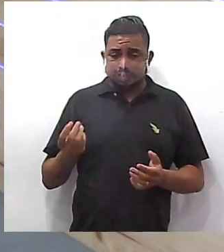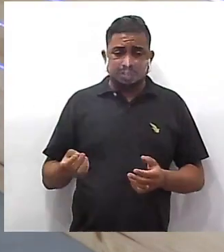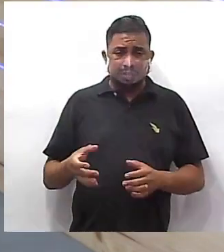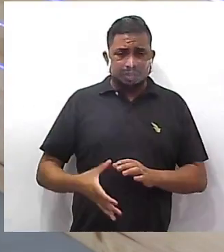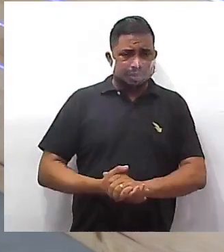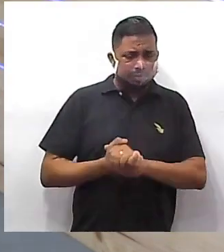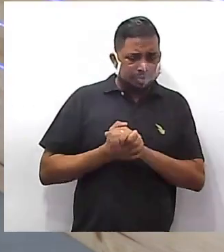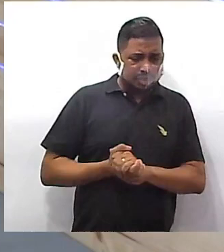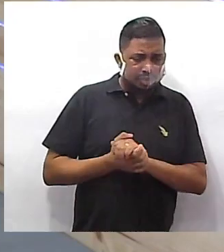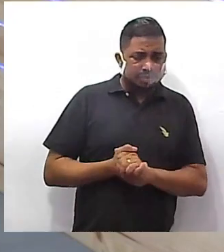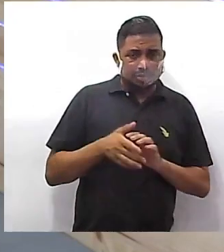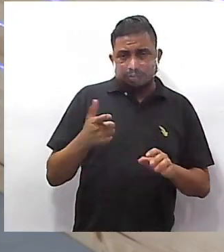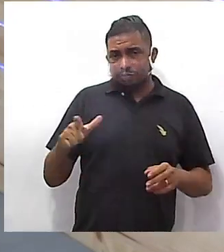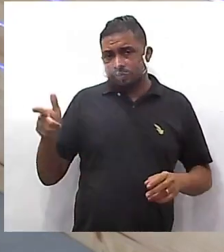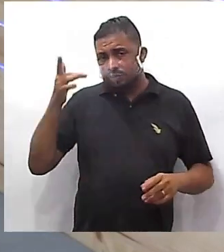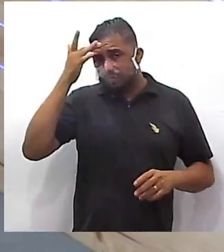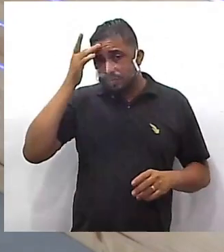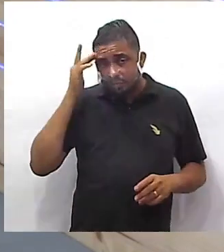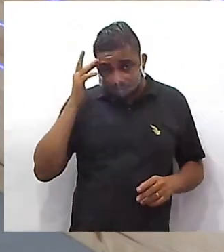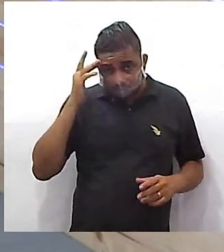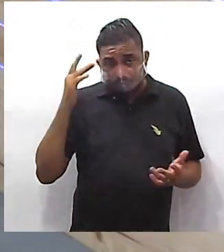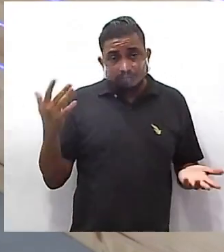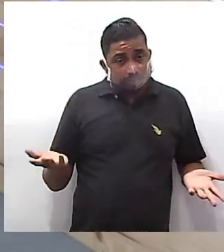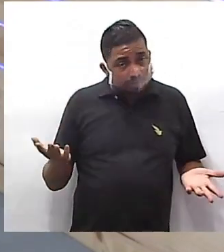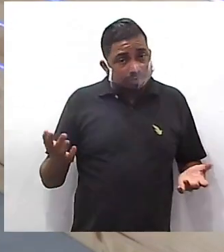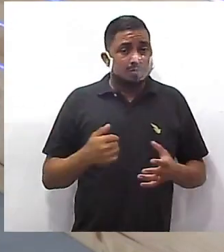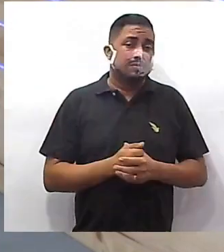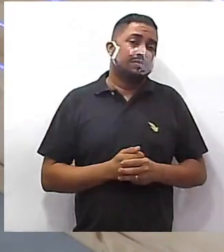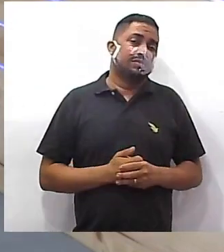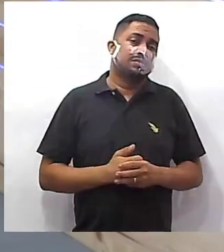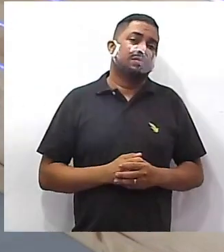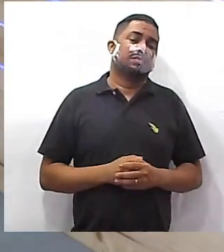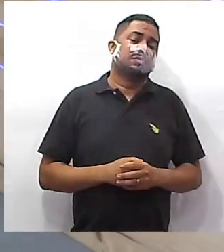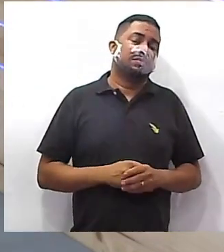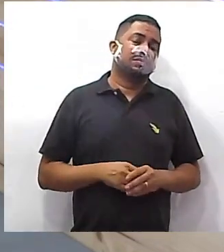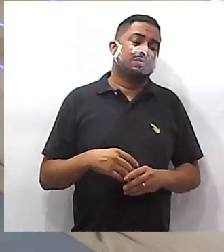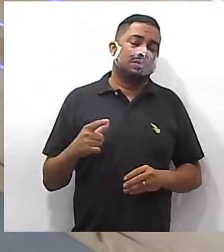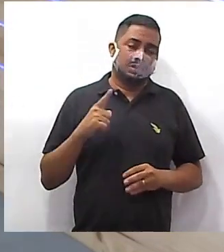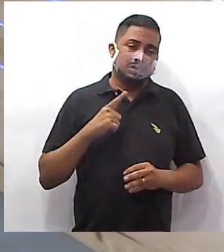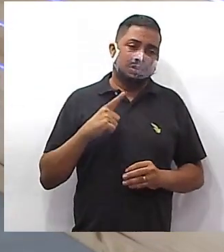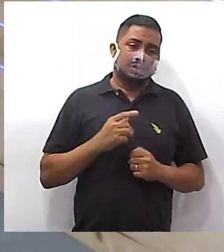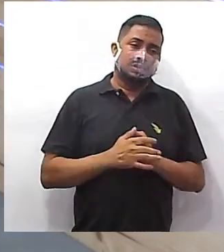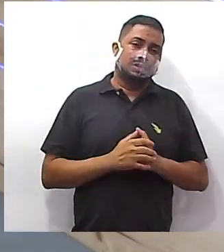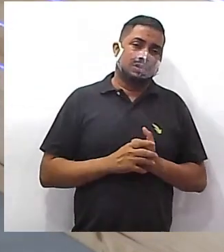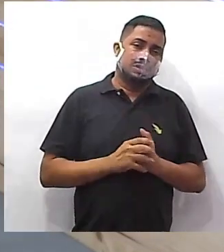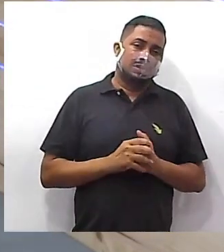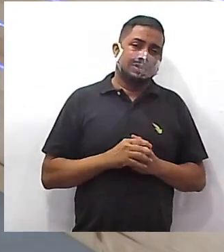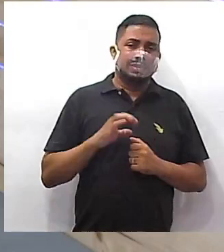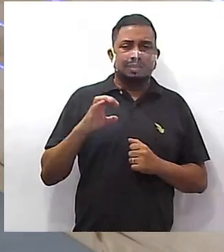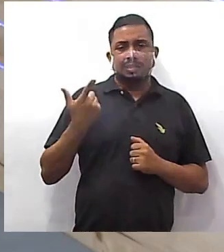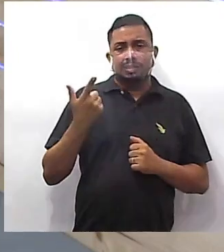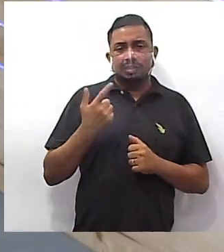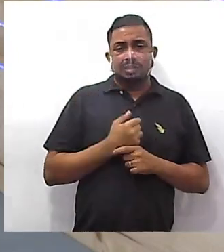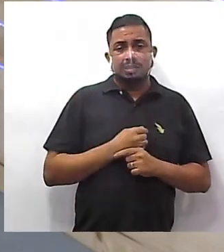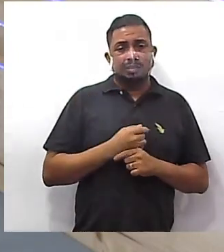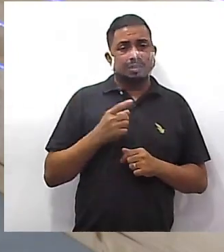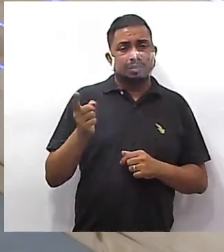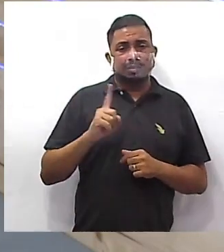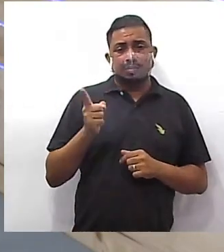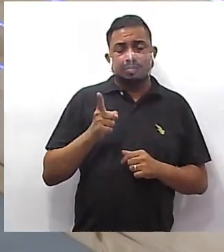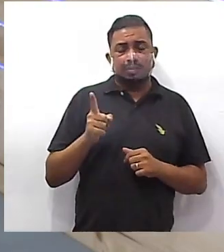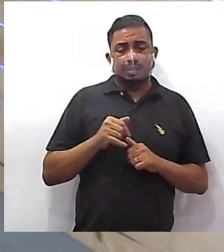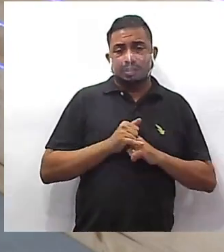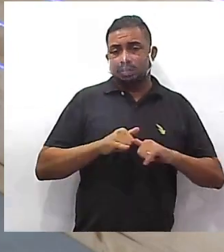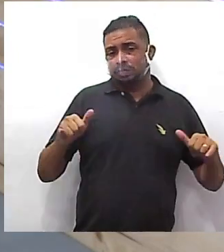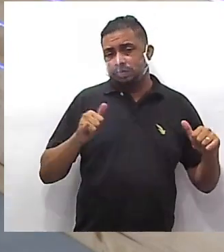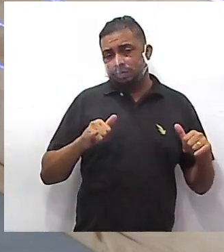de outras pessoas? Nós estamos expostos, gente. Tá? Nós estamos expostos. Claro que não é um alerta